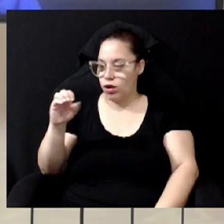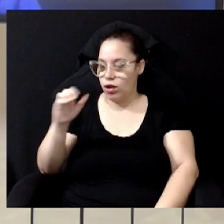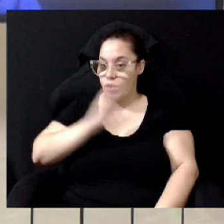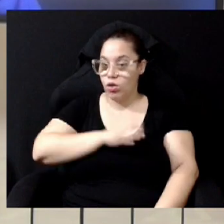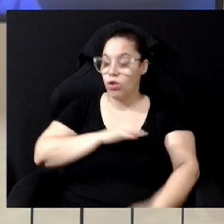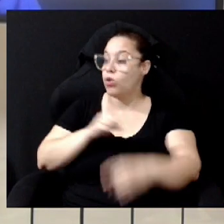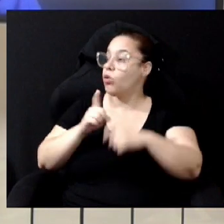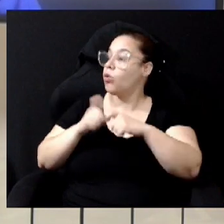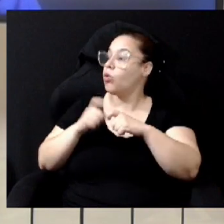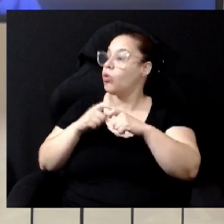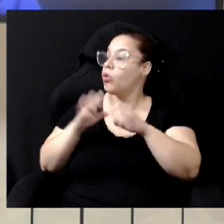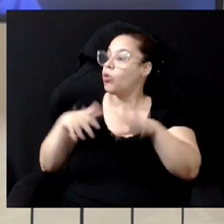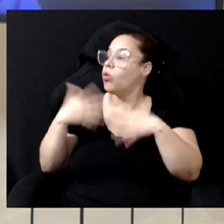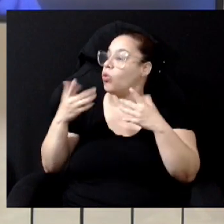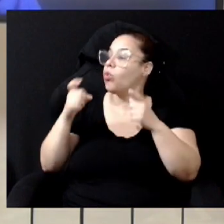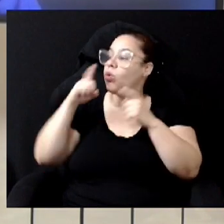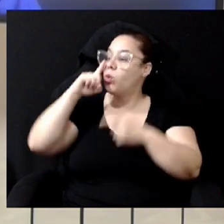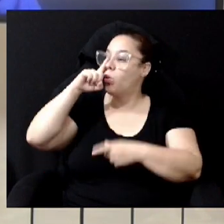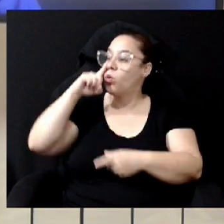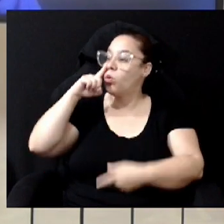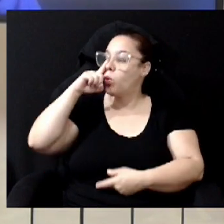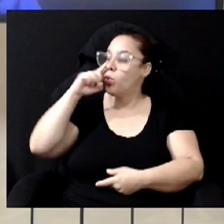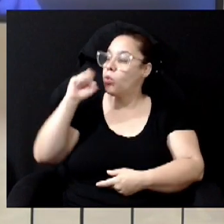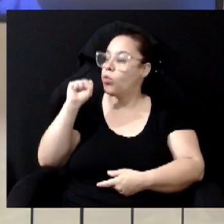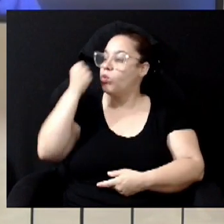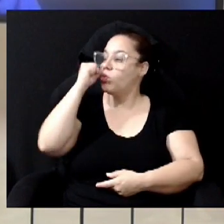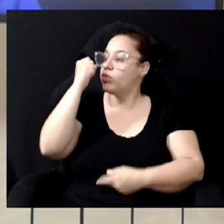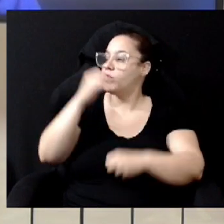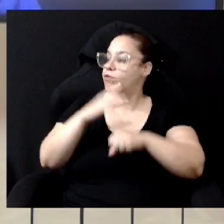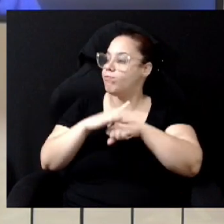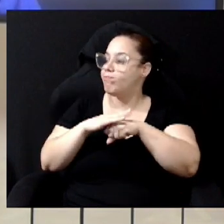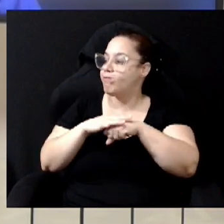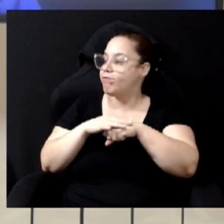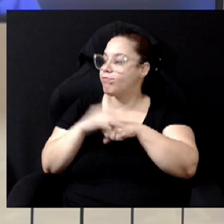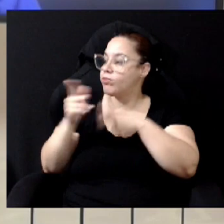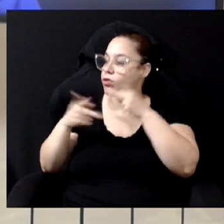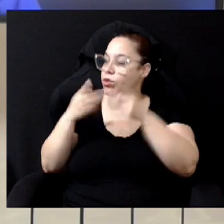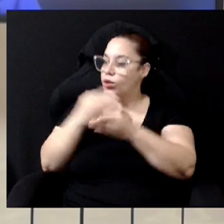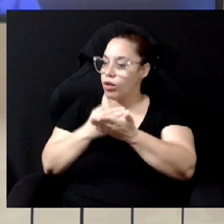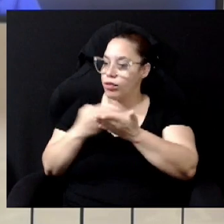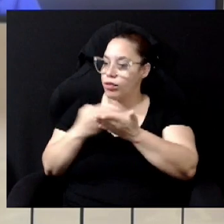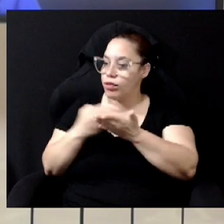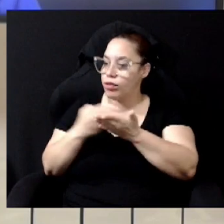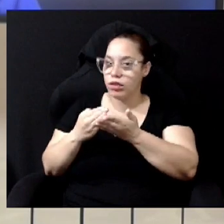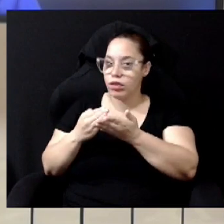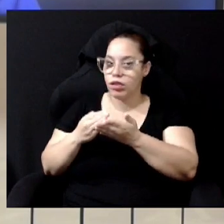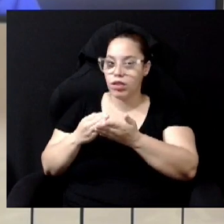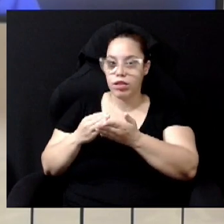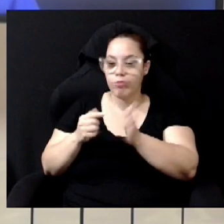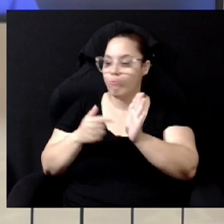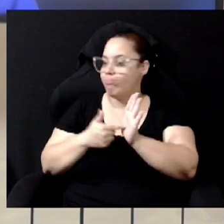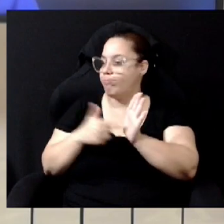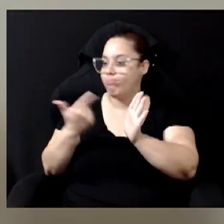os riscos da forma grave dessa doença? O senhor falou que no comecinho ela nem apresenta sintomas, né?